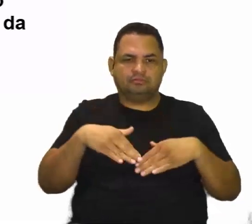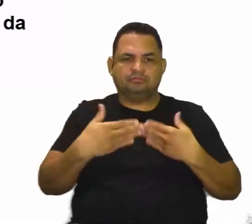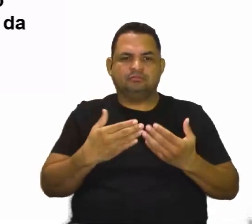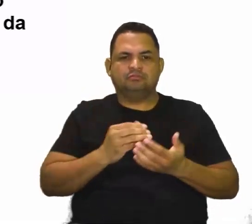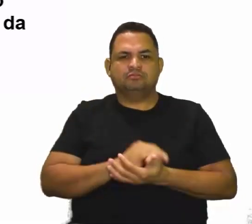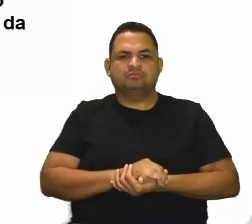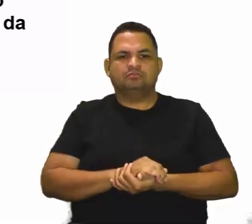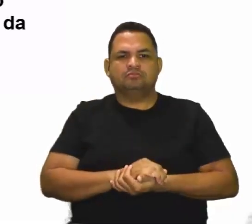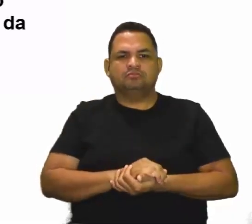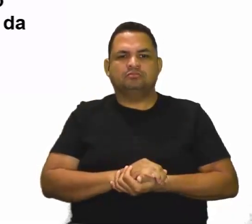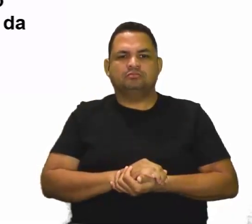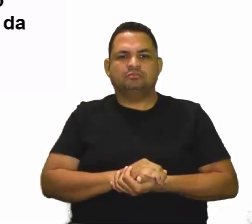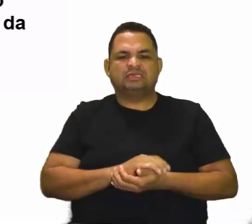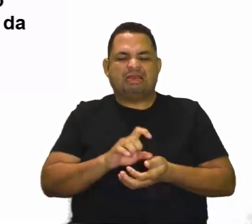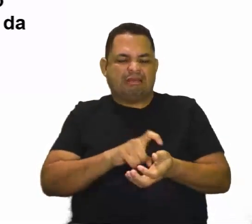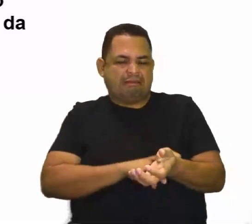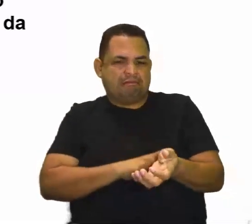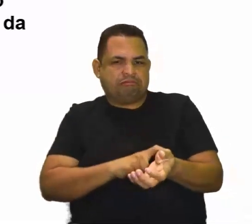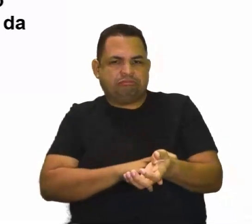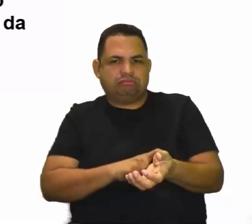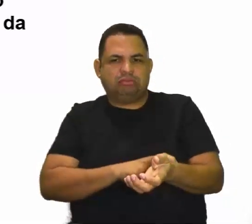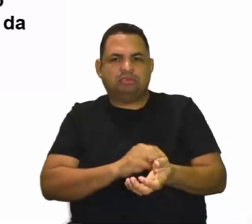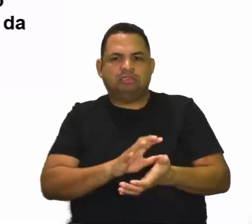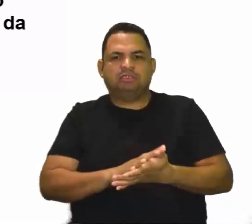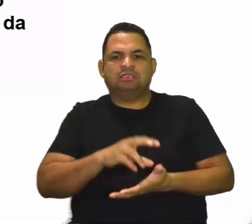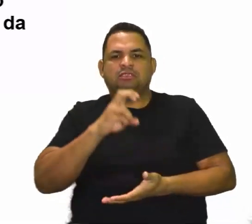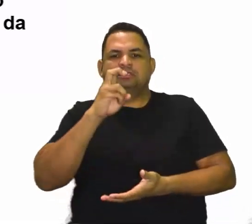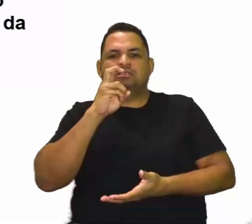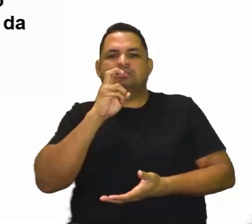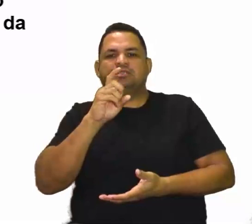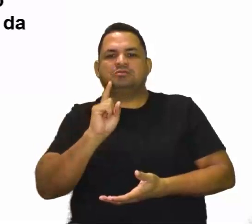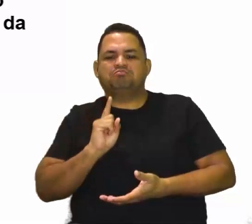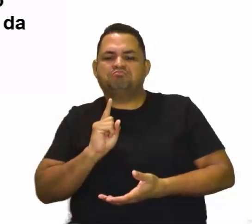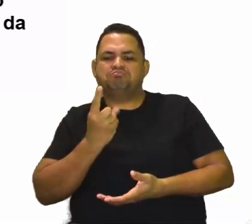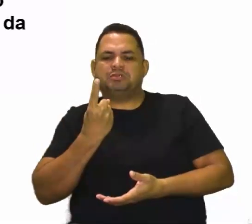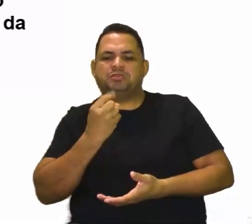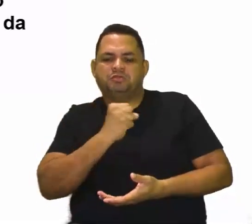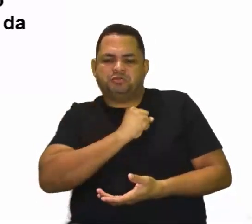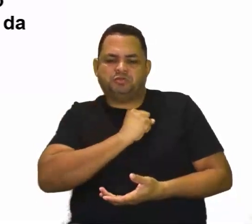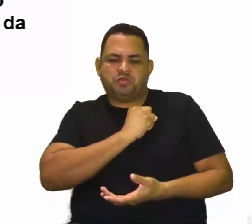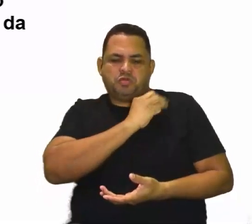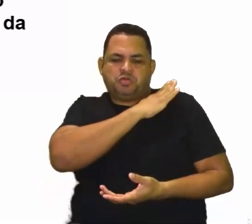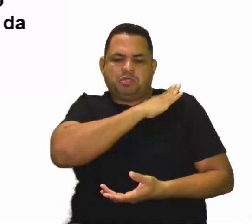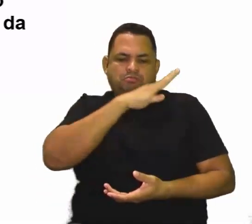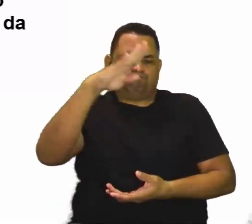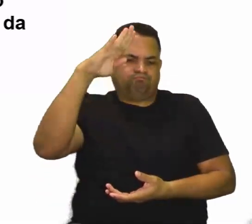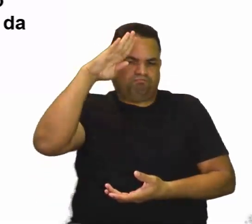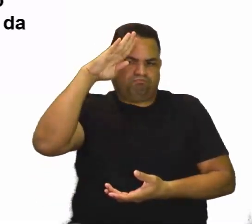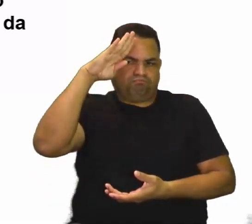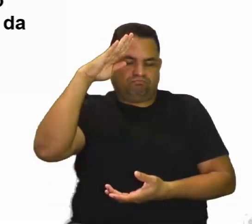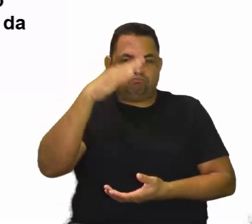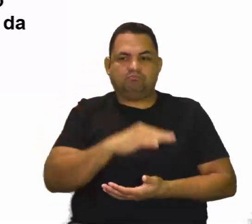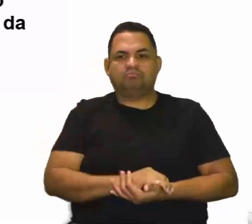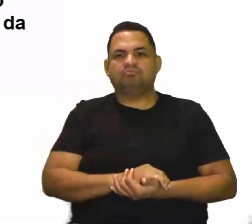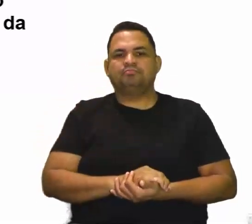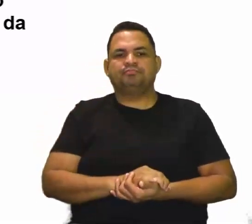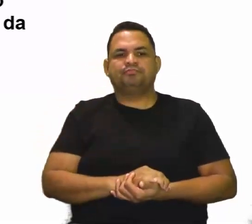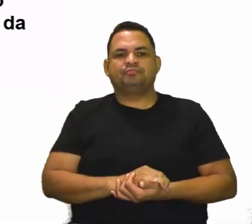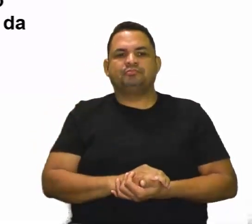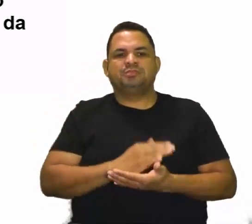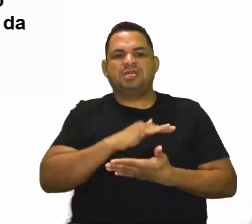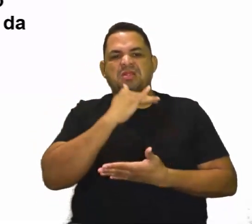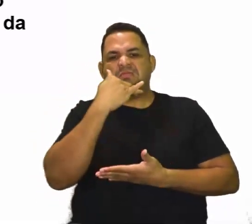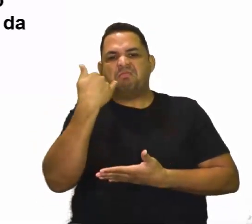quais rugiam raivosamente 5.000 soldados. A